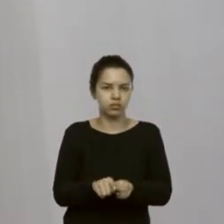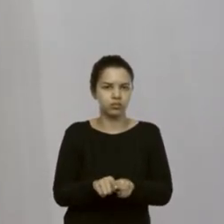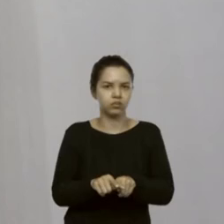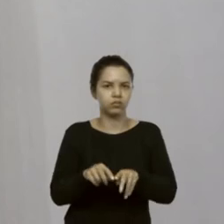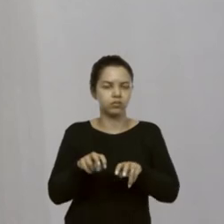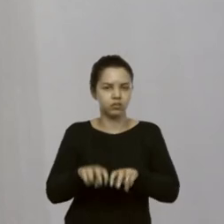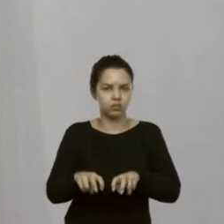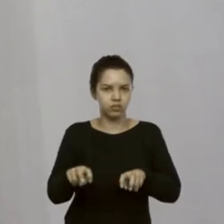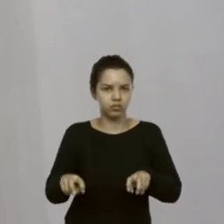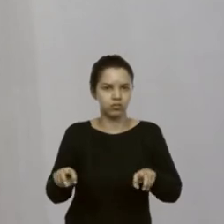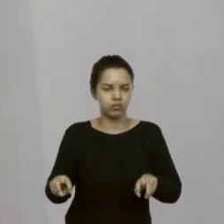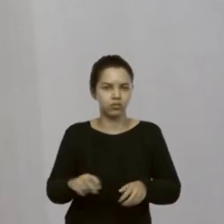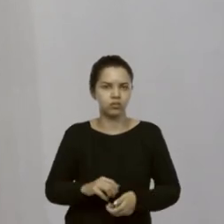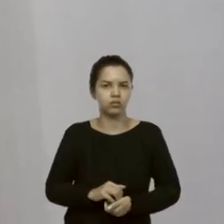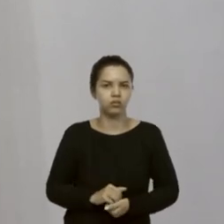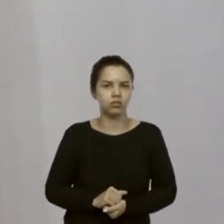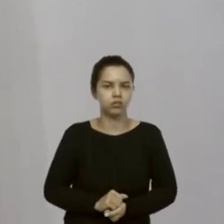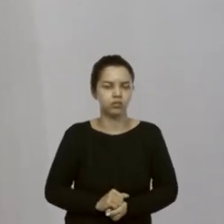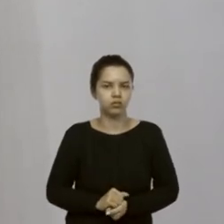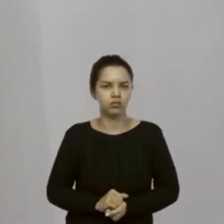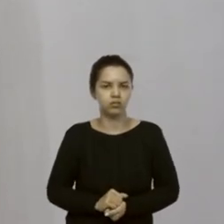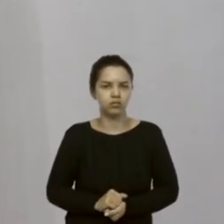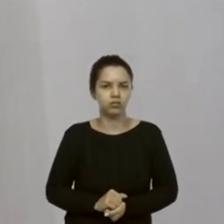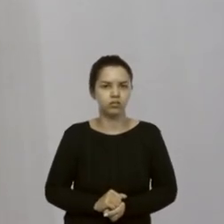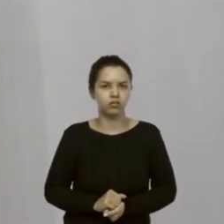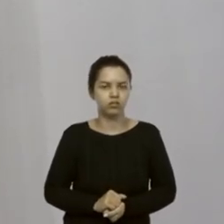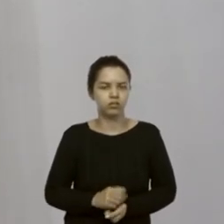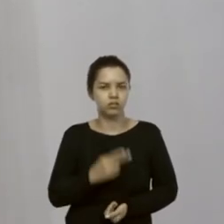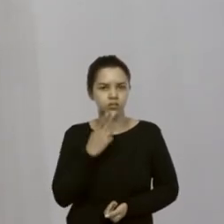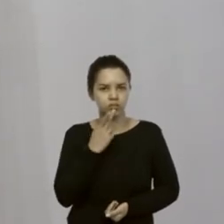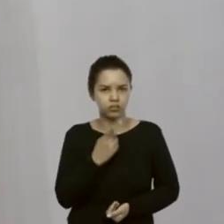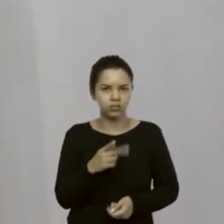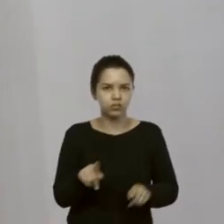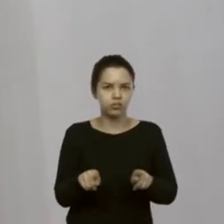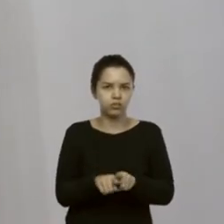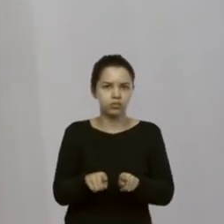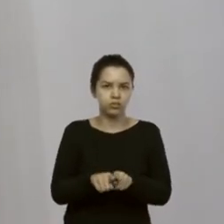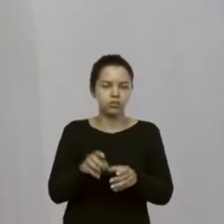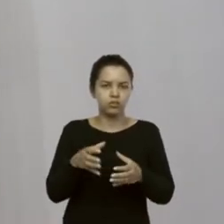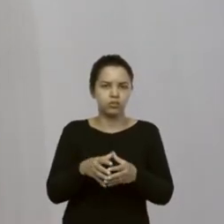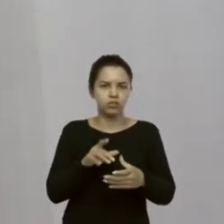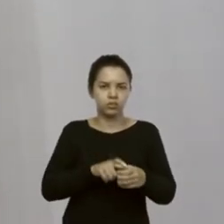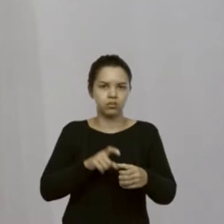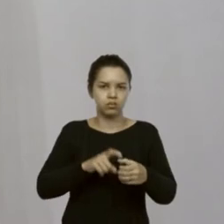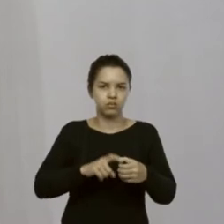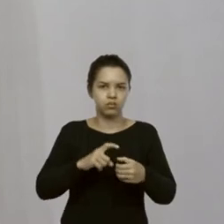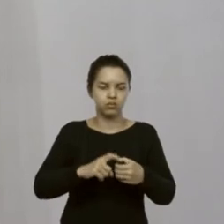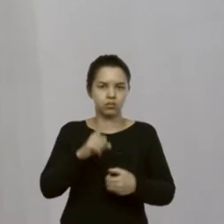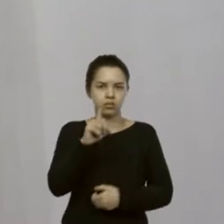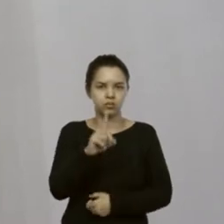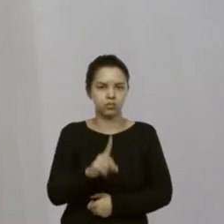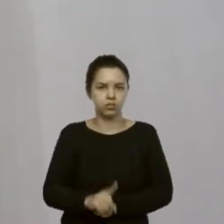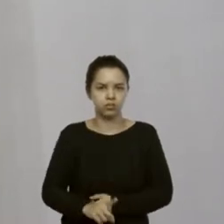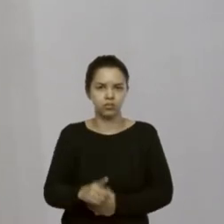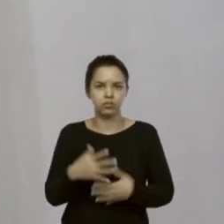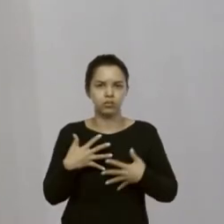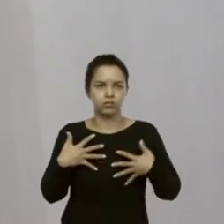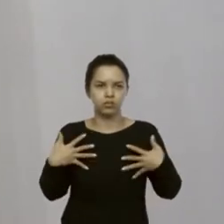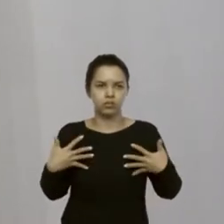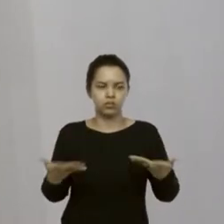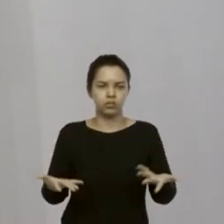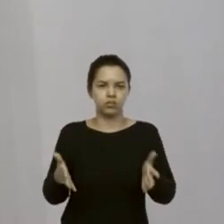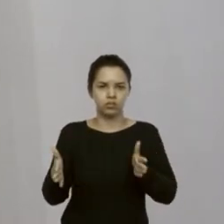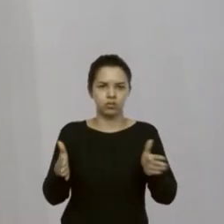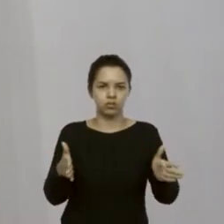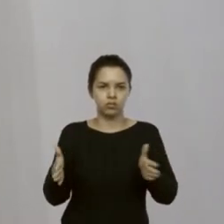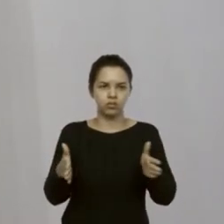mesa. Também citar os nossos integrantes da diretoria e prestigiando nesse momento,